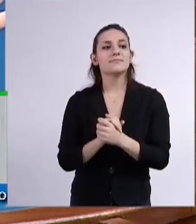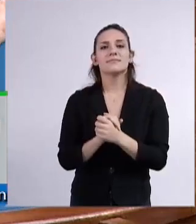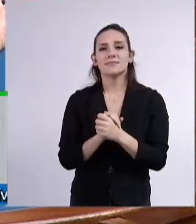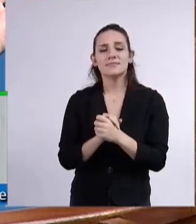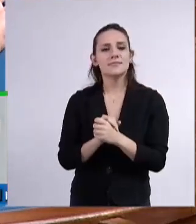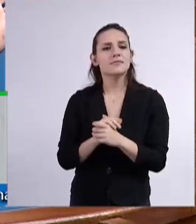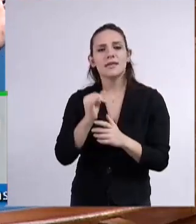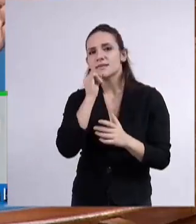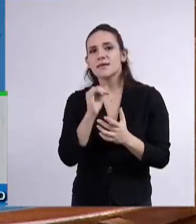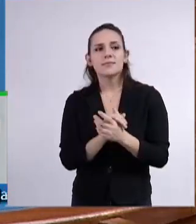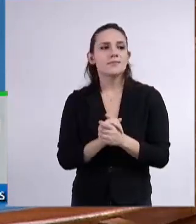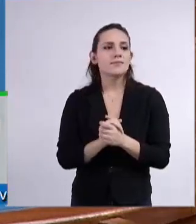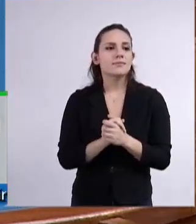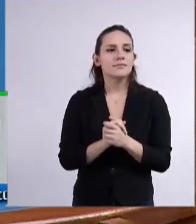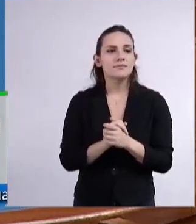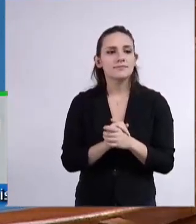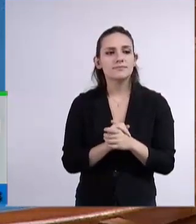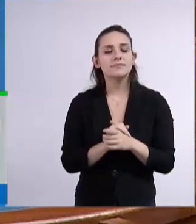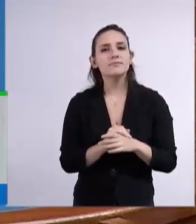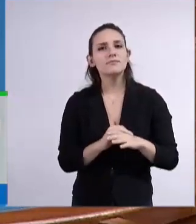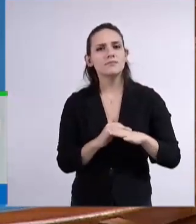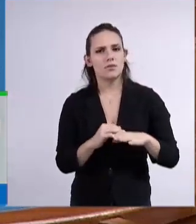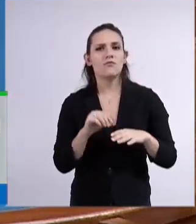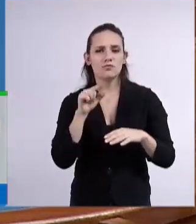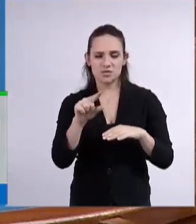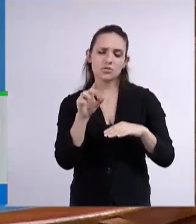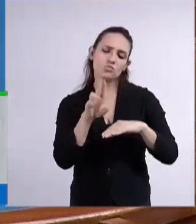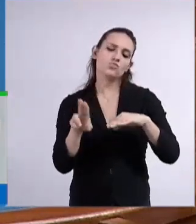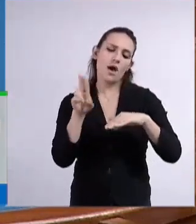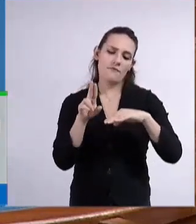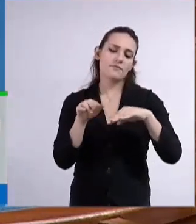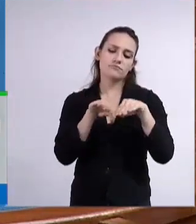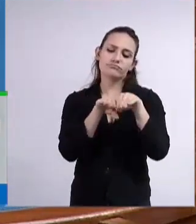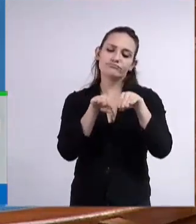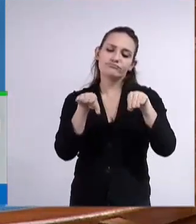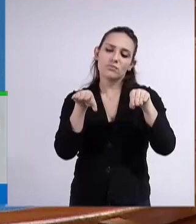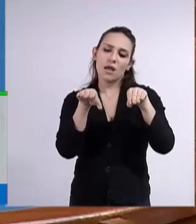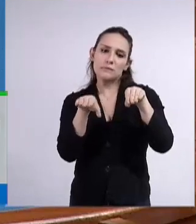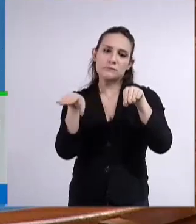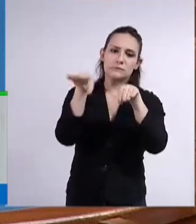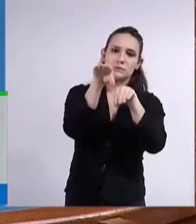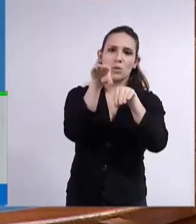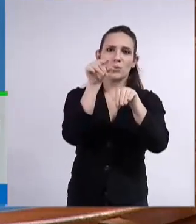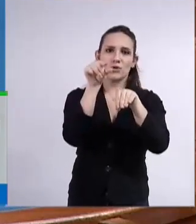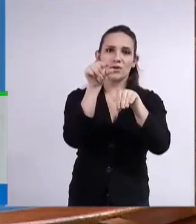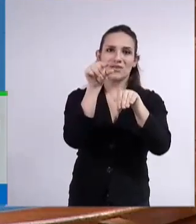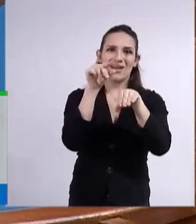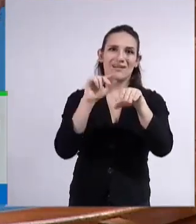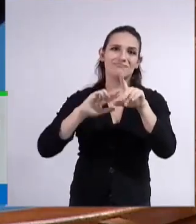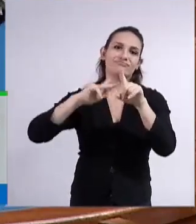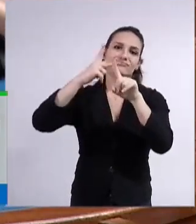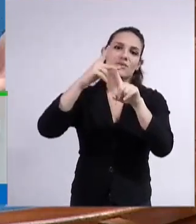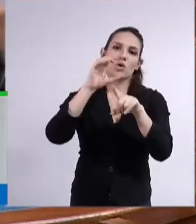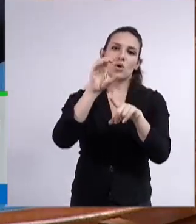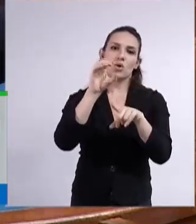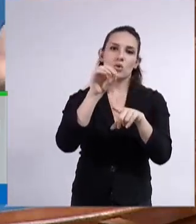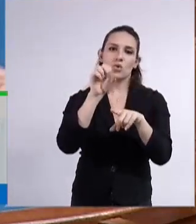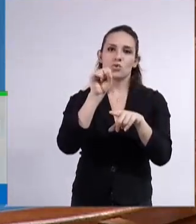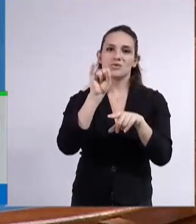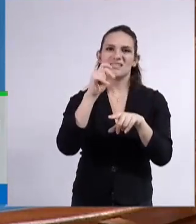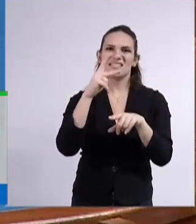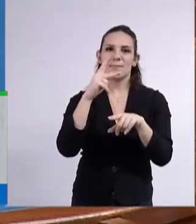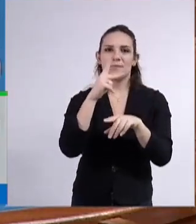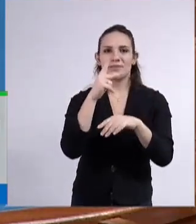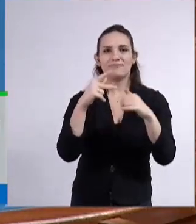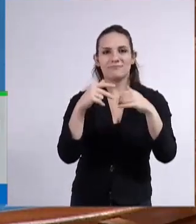numa faixa de isenção, ultrapassou o consumo de energia e passou até a COSIP, a taxa de iluminação pública, a